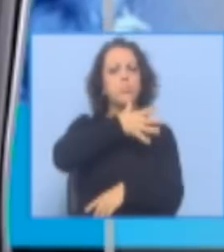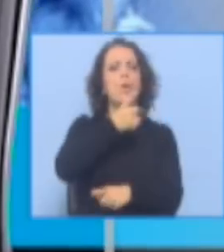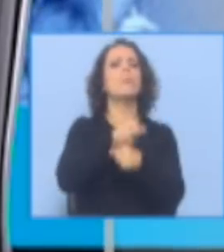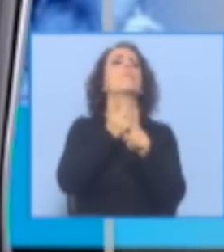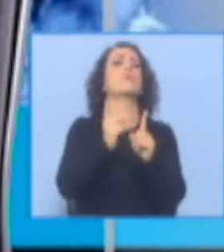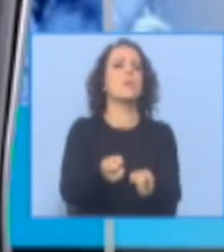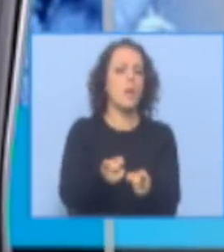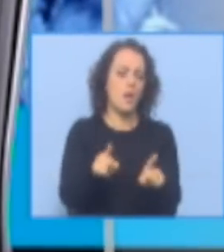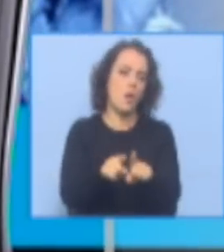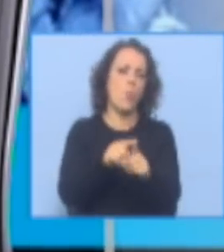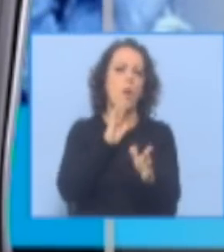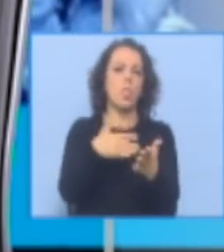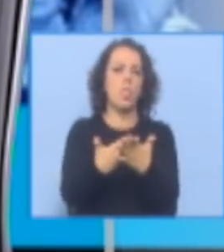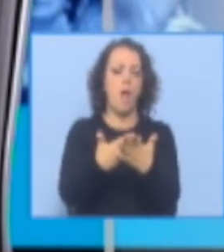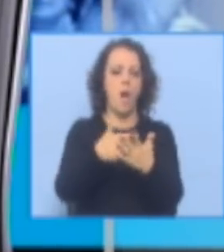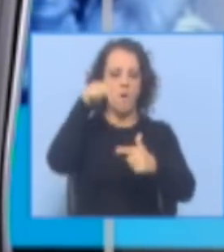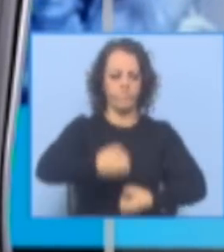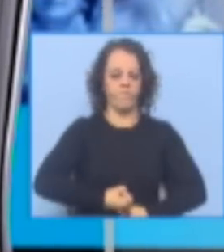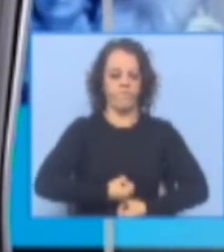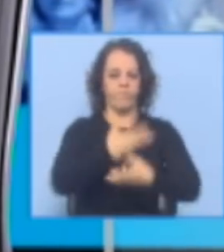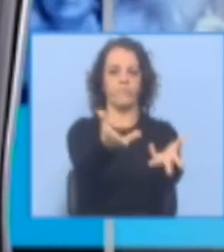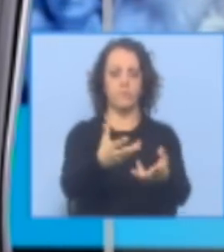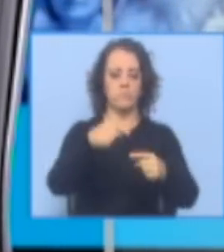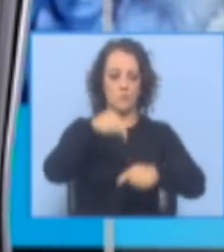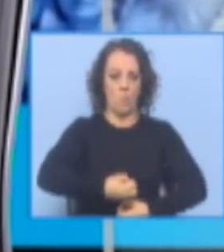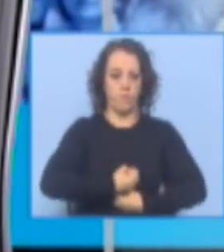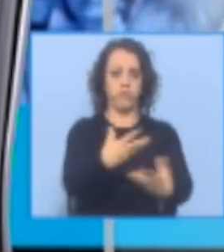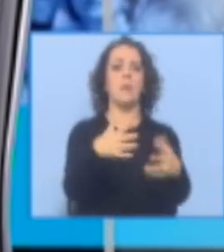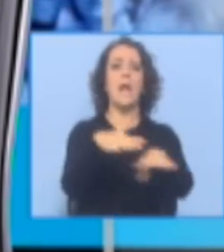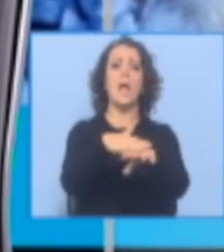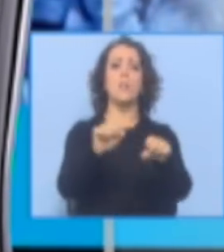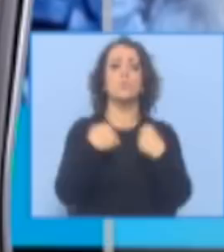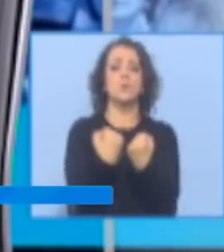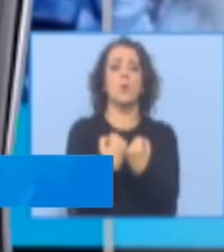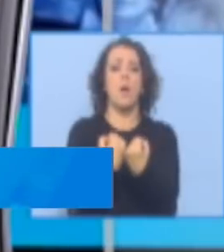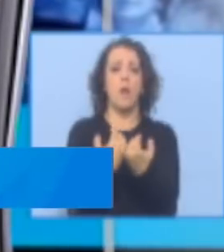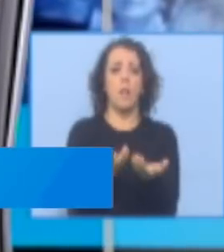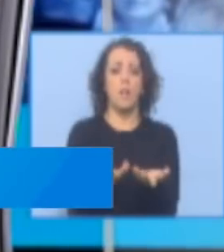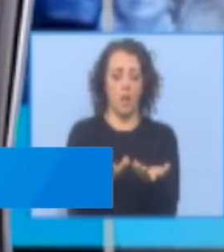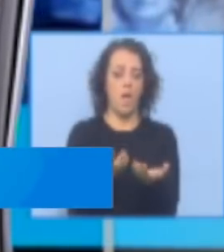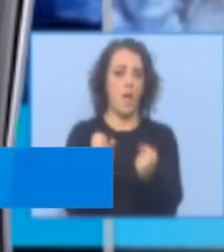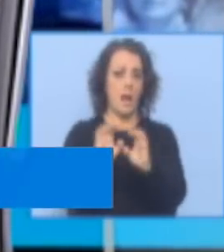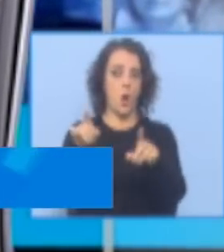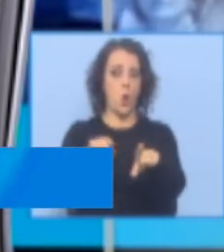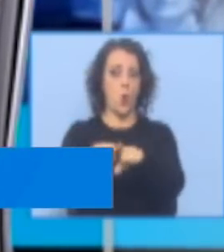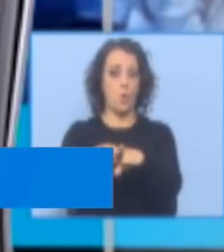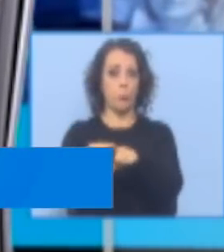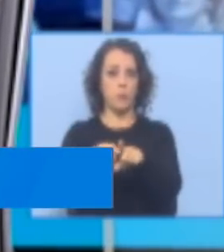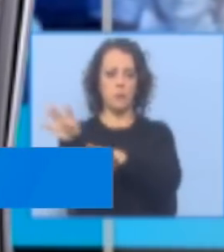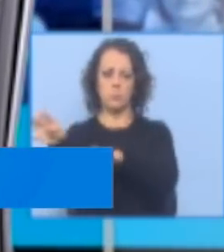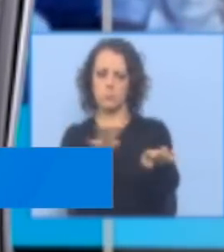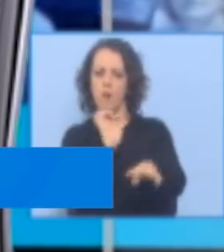a reagir à flor da pele e a reagir para as redes sociais. É claro que os políticos não podem nem devem ignorar as